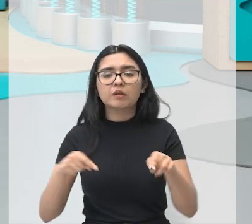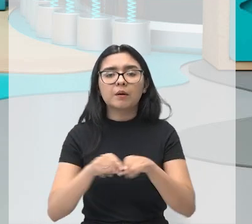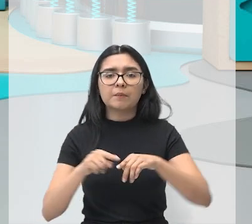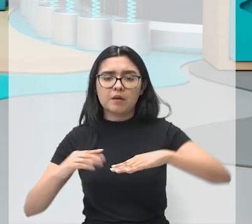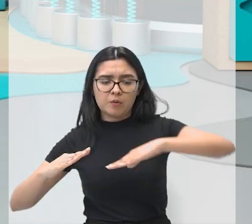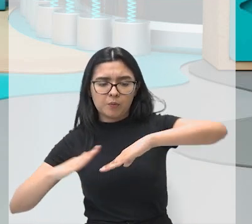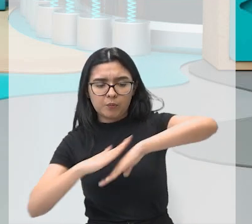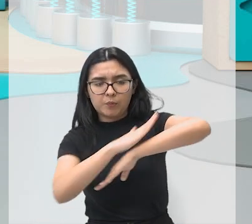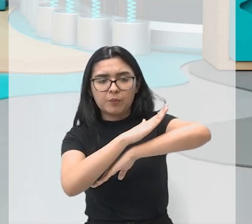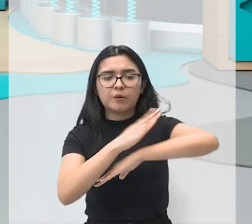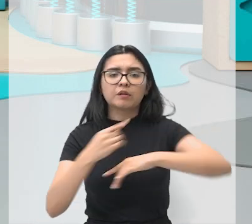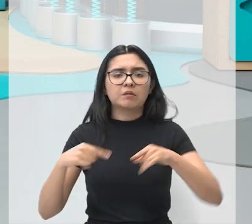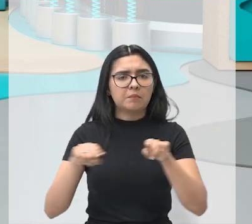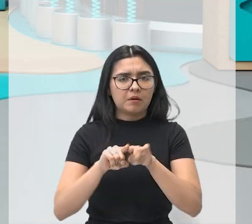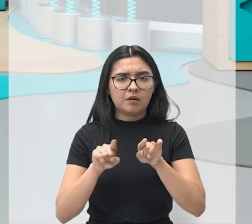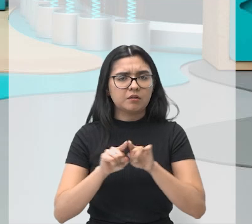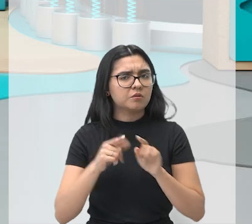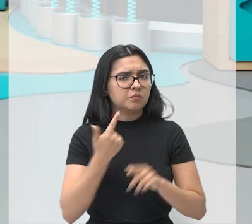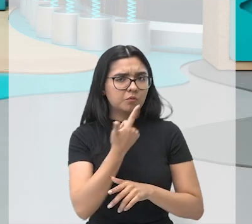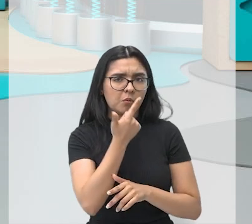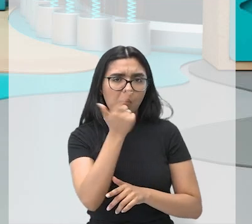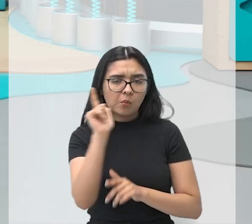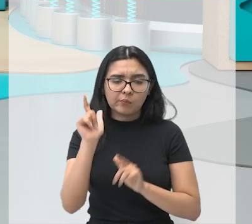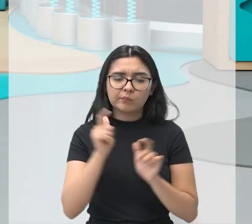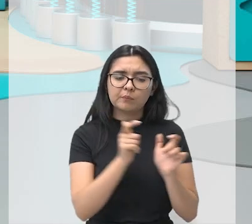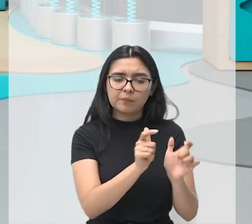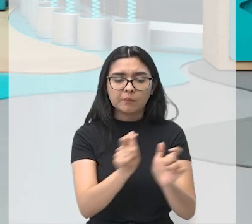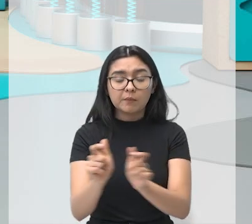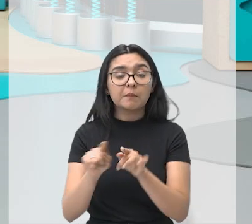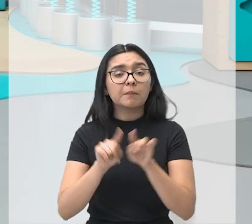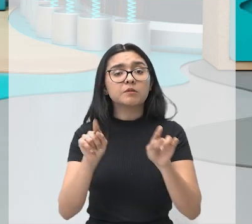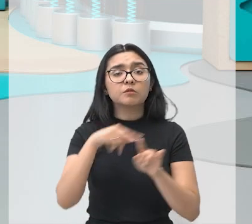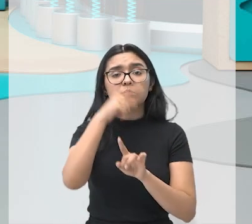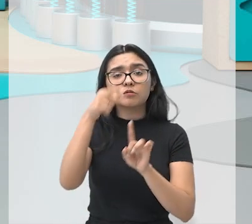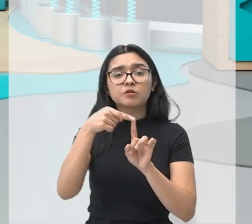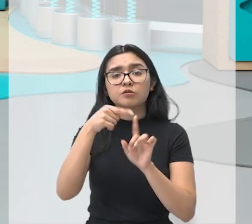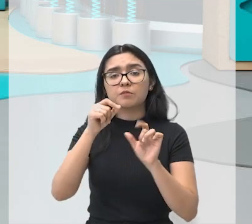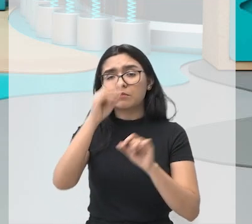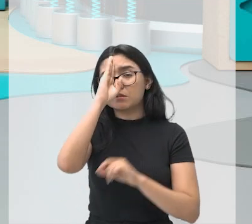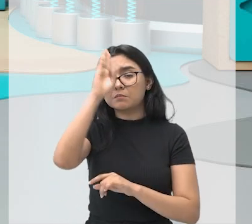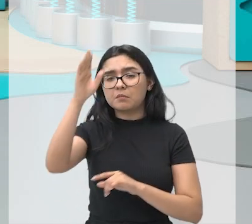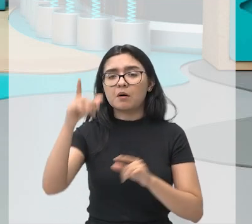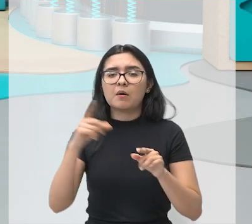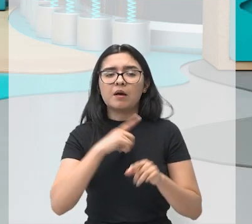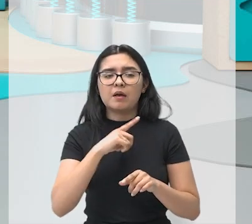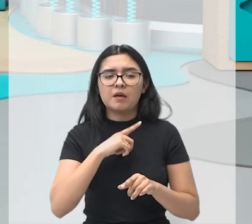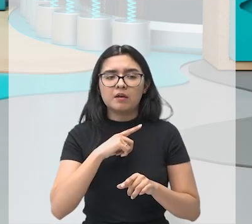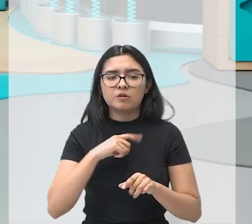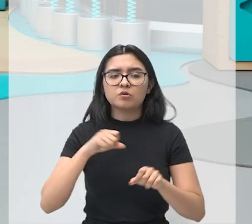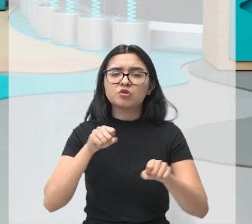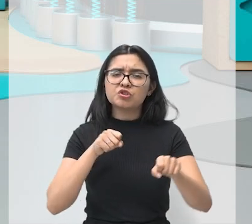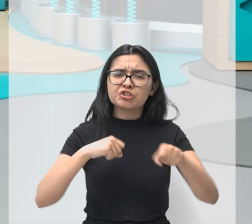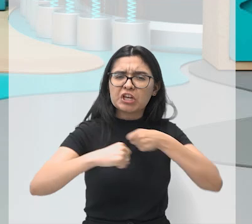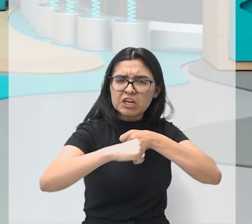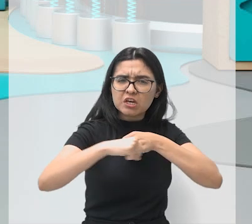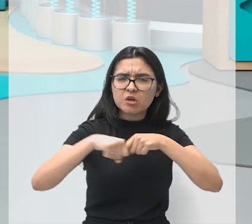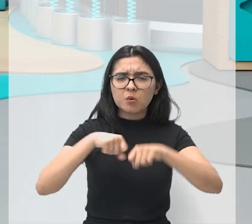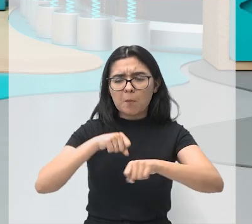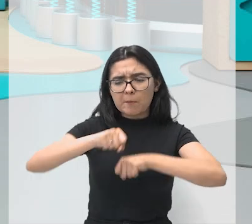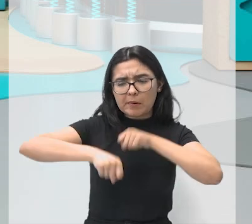rampas, e entre outros terrenos. Mas aqui o objetivo é executar manobras, né, fazer aqueles giros ali do